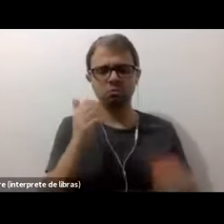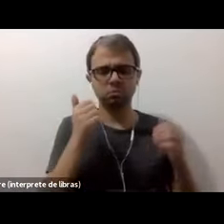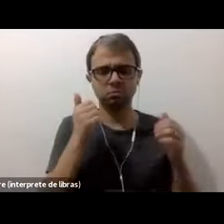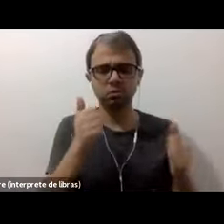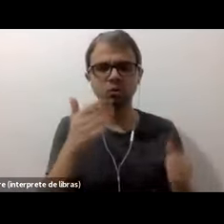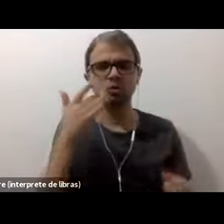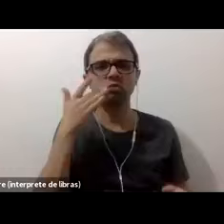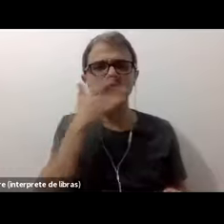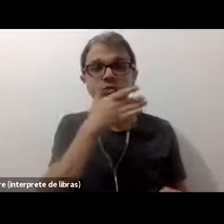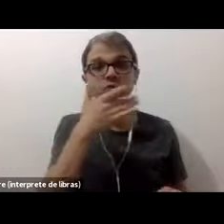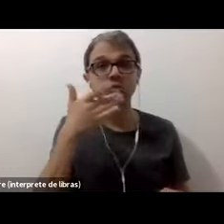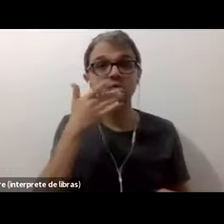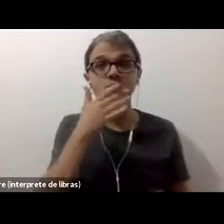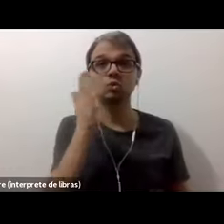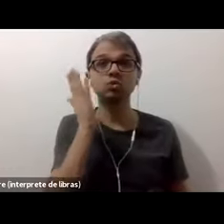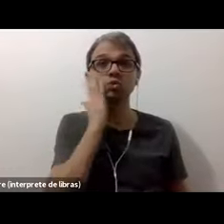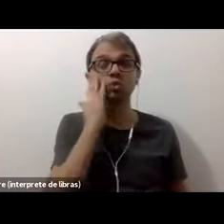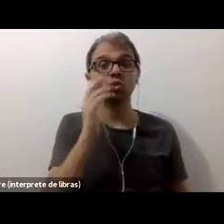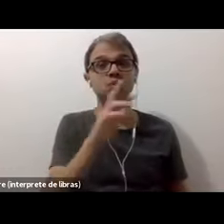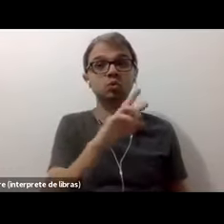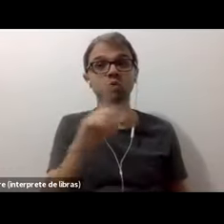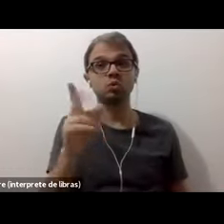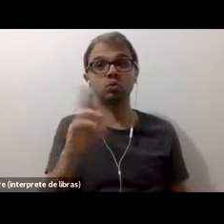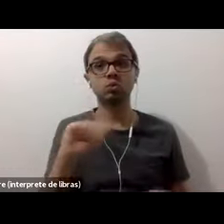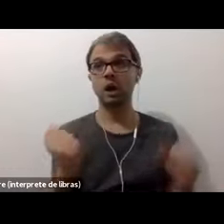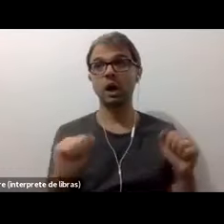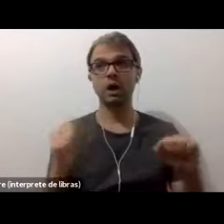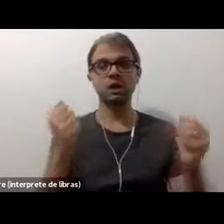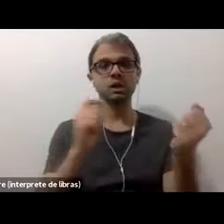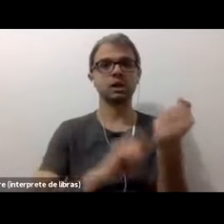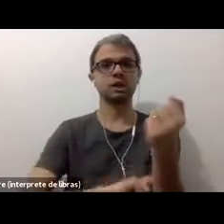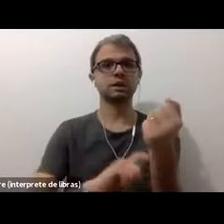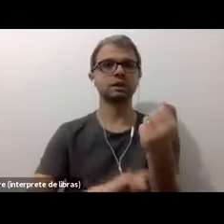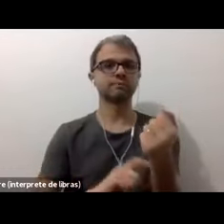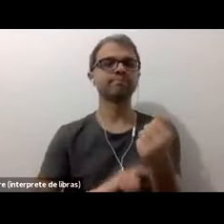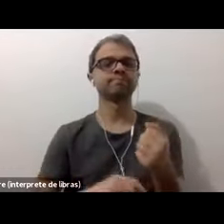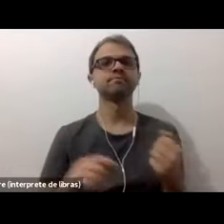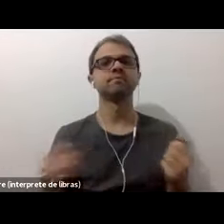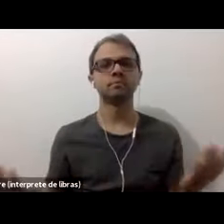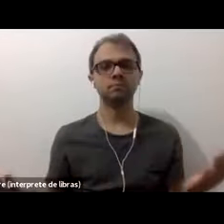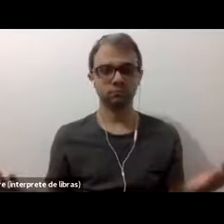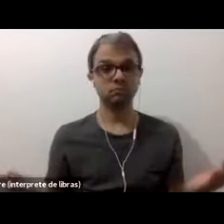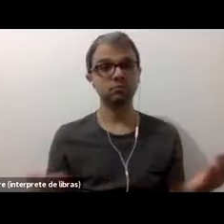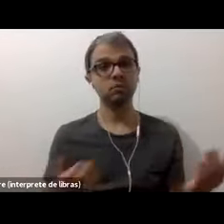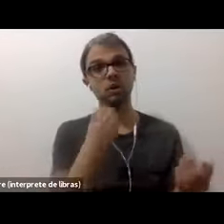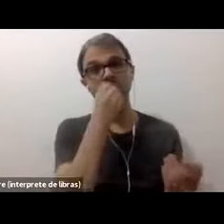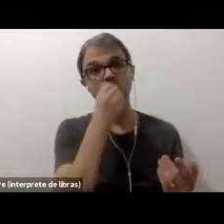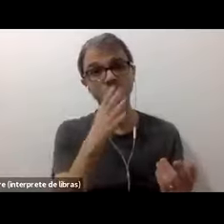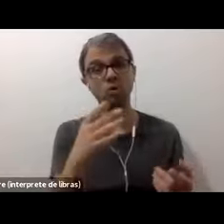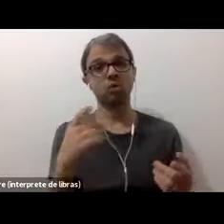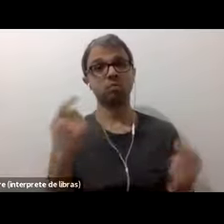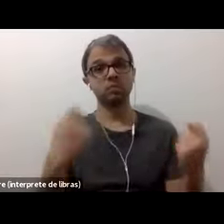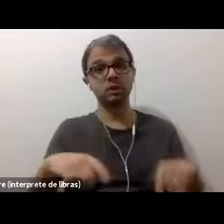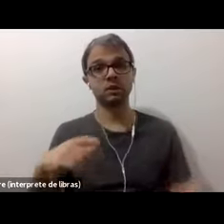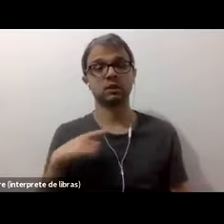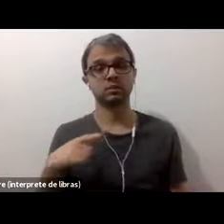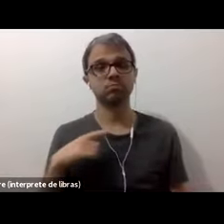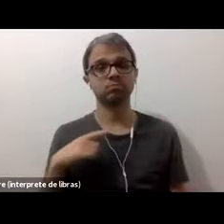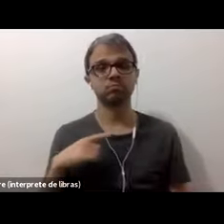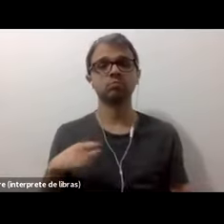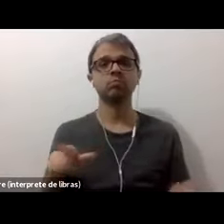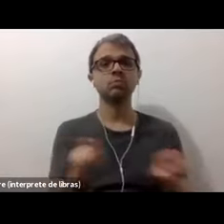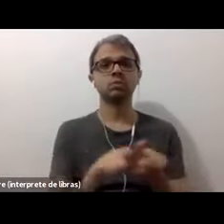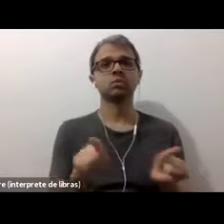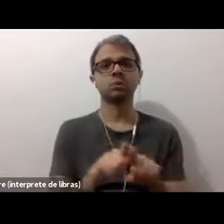seja um sono agitado. A gente precisa preservar esse momento, né? Um outro ponto importante também